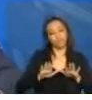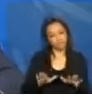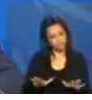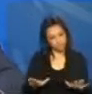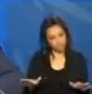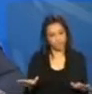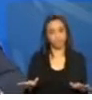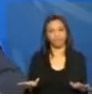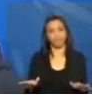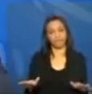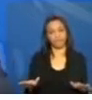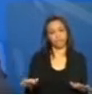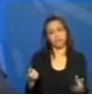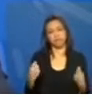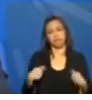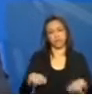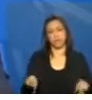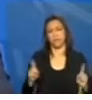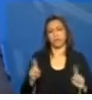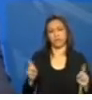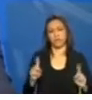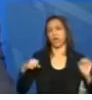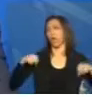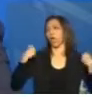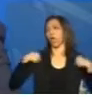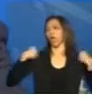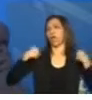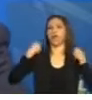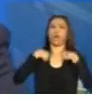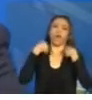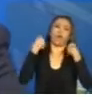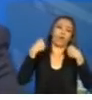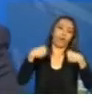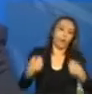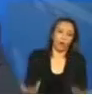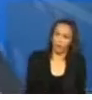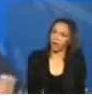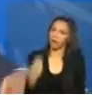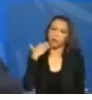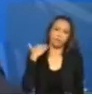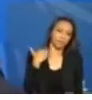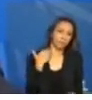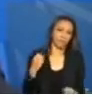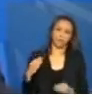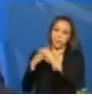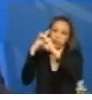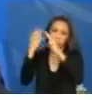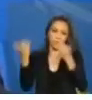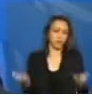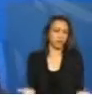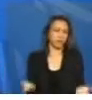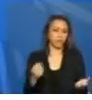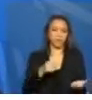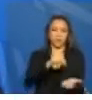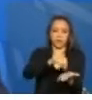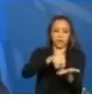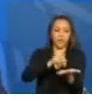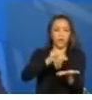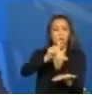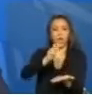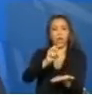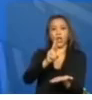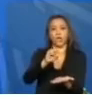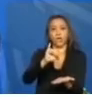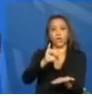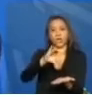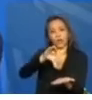tem nenhuma necessidade de fazer nenhuma correria às agências da Caixa, às agências lotéricas. Nós